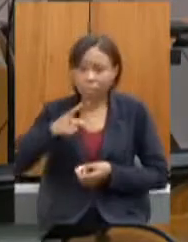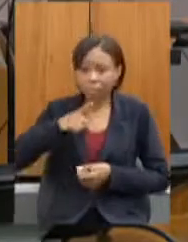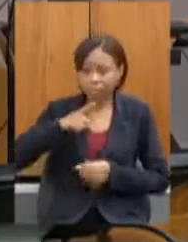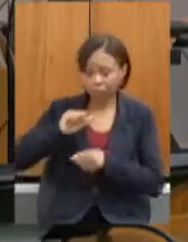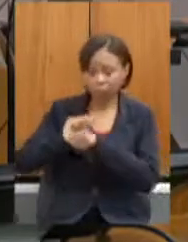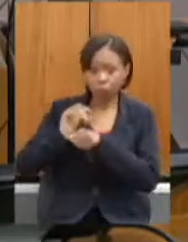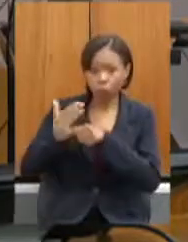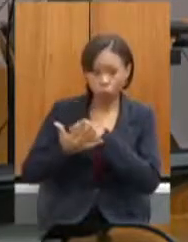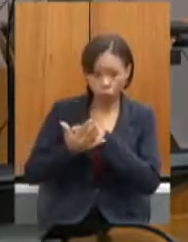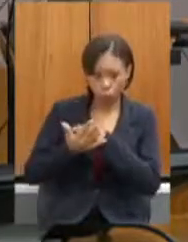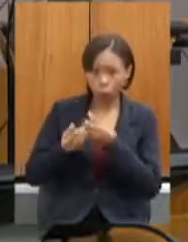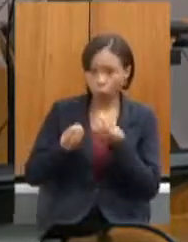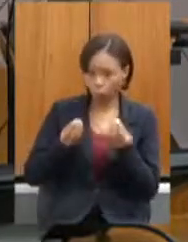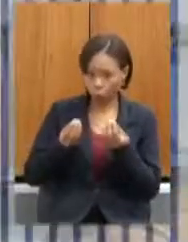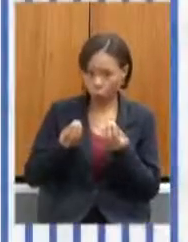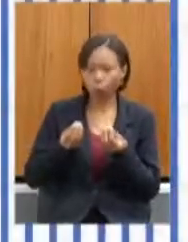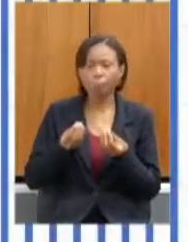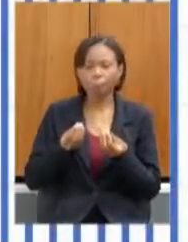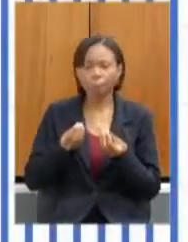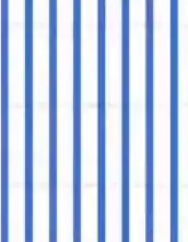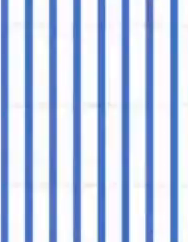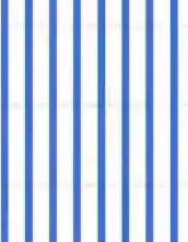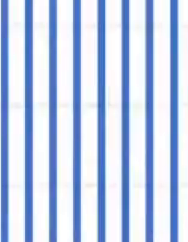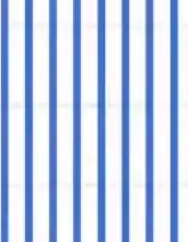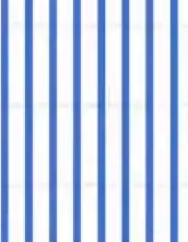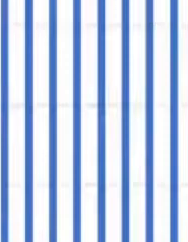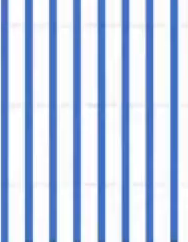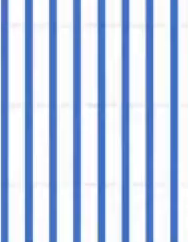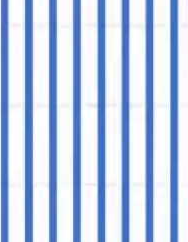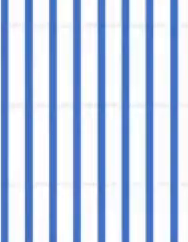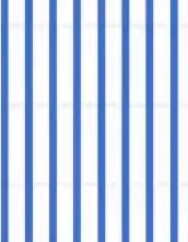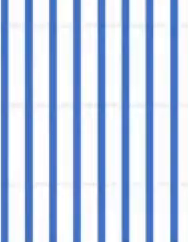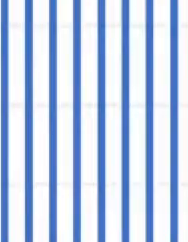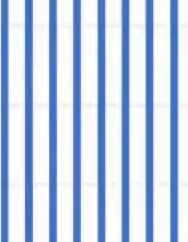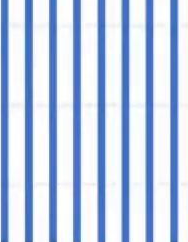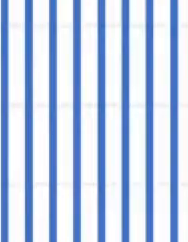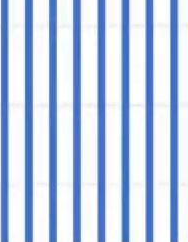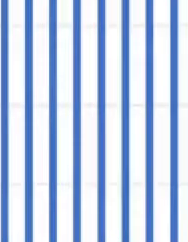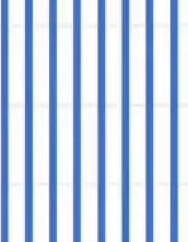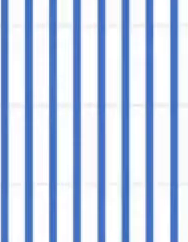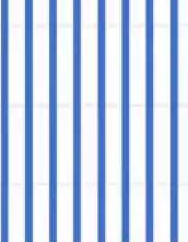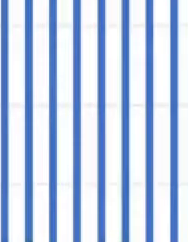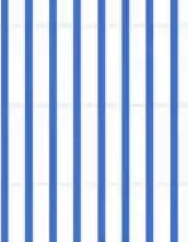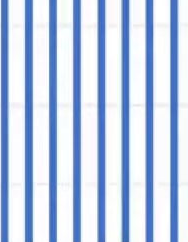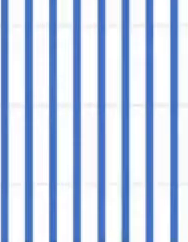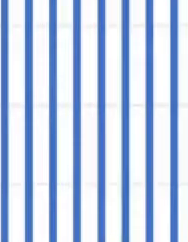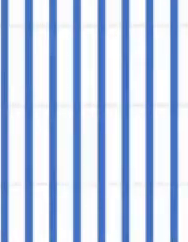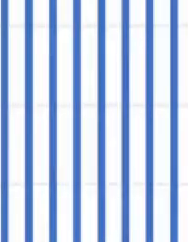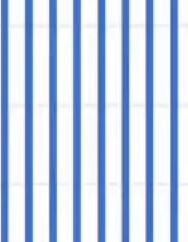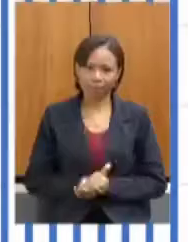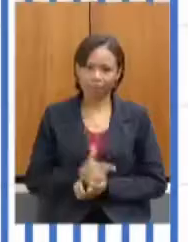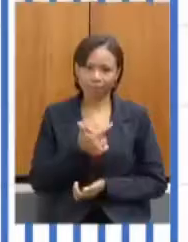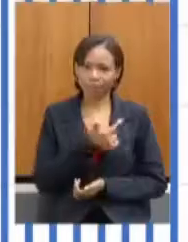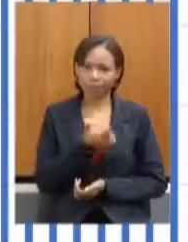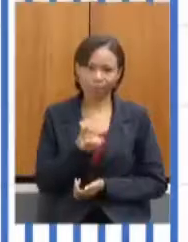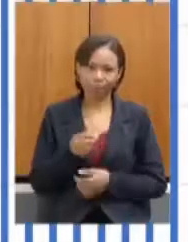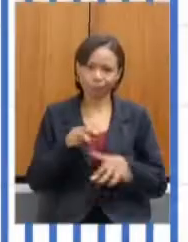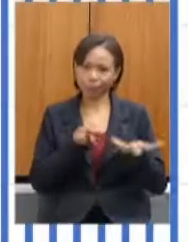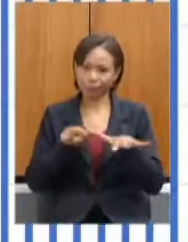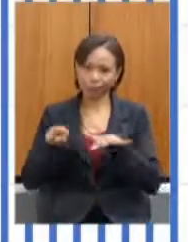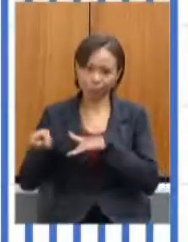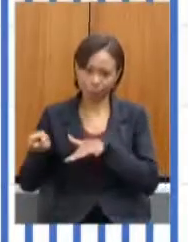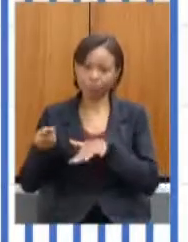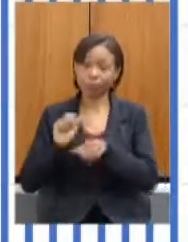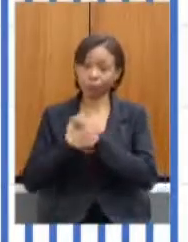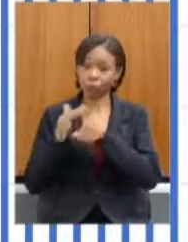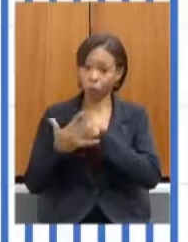interpretar nós se vemos uma positividade 35% na 26ª semana epidemiológica quando nós